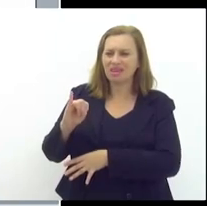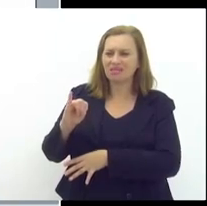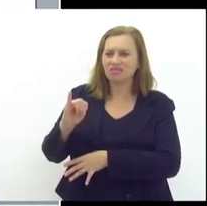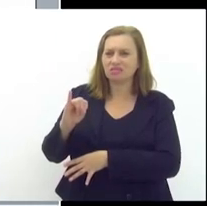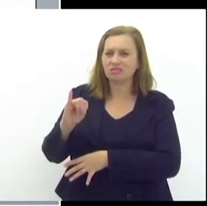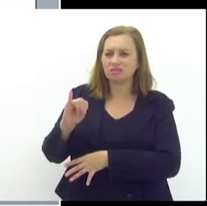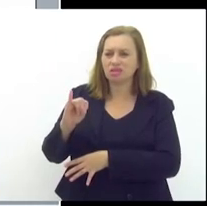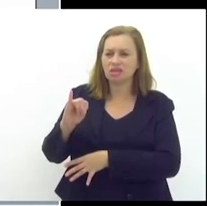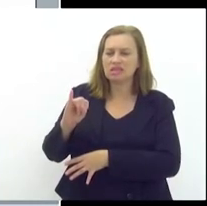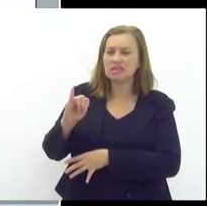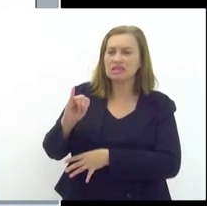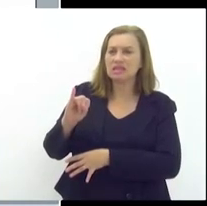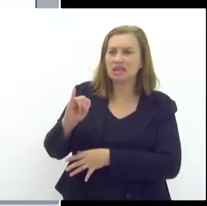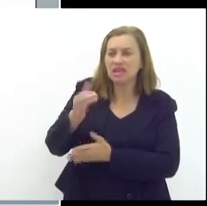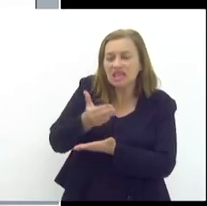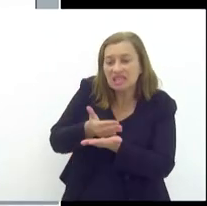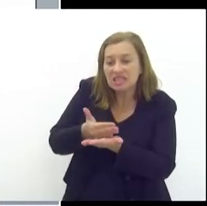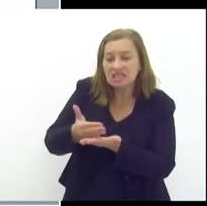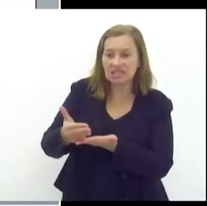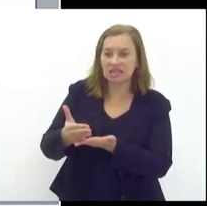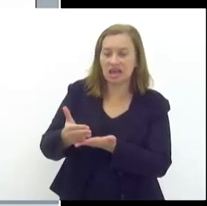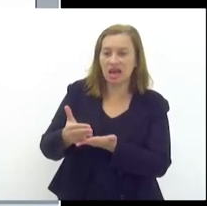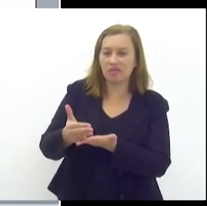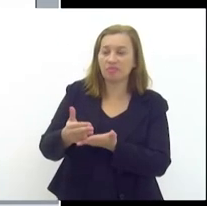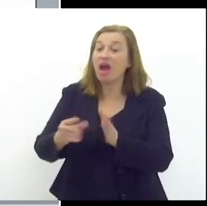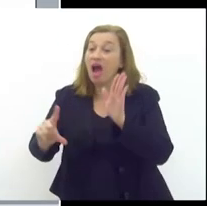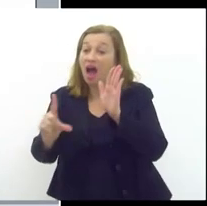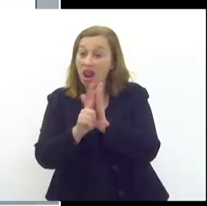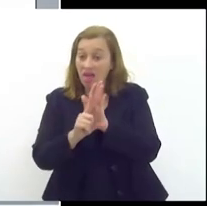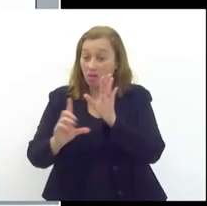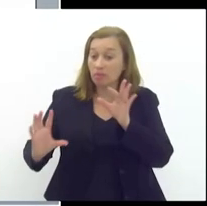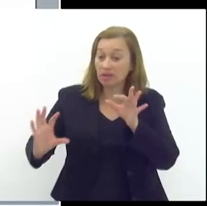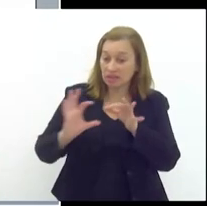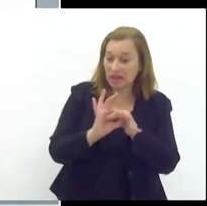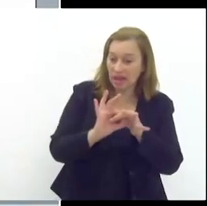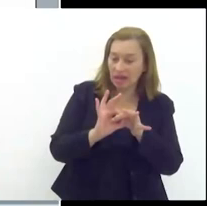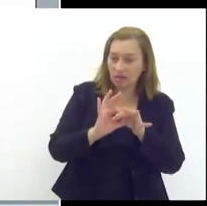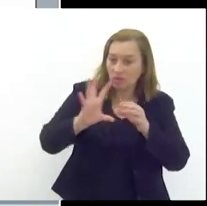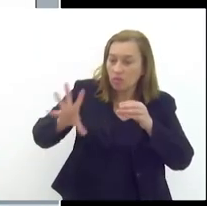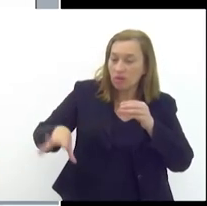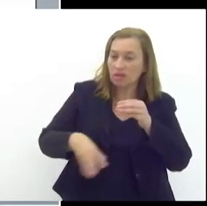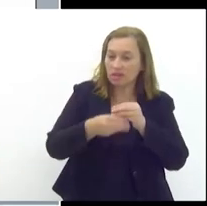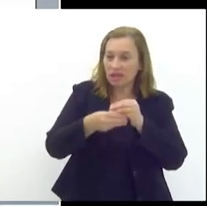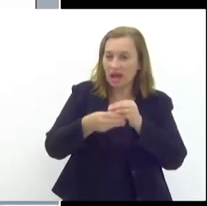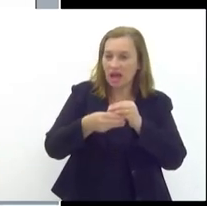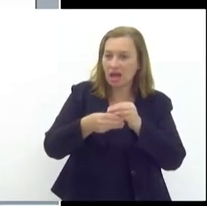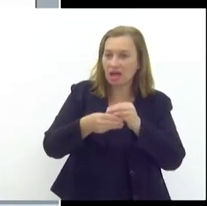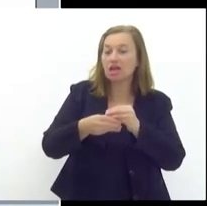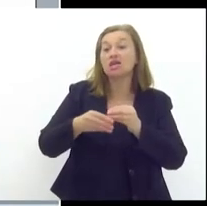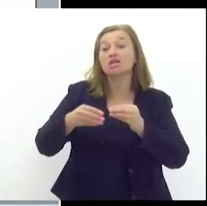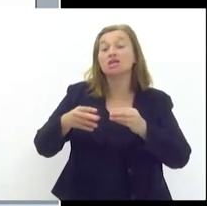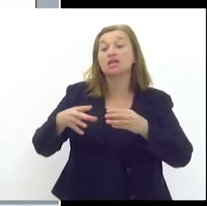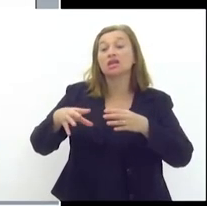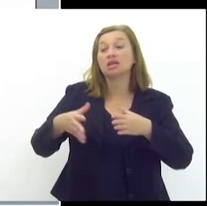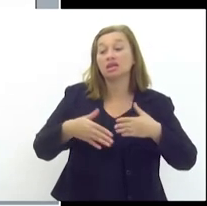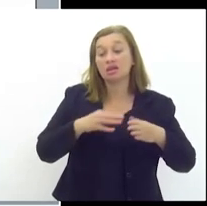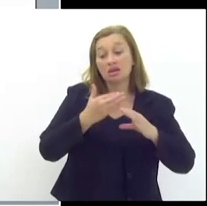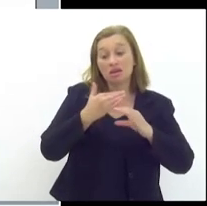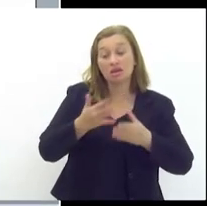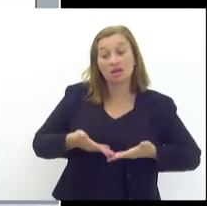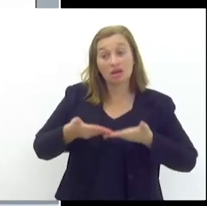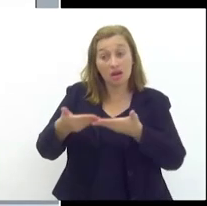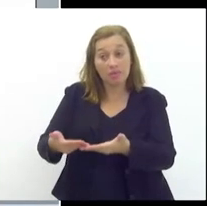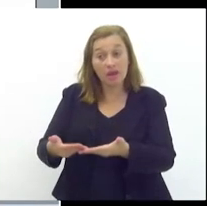em início de lei complementar e toda a lei complementar que ele encaminhar tá lá no artigo